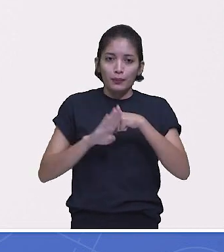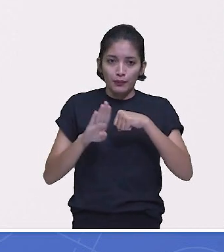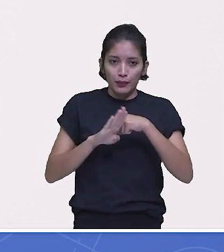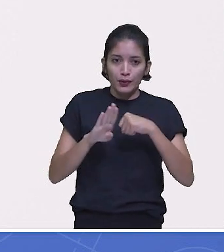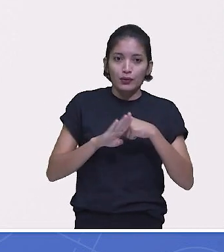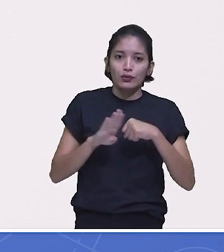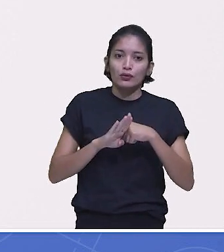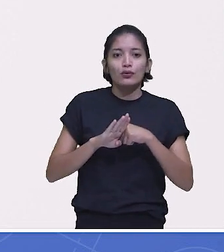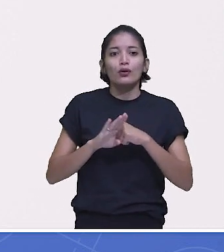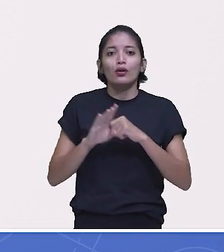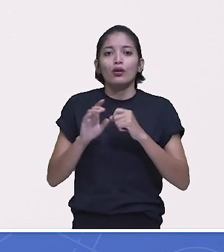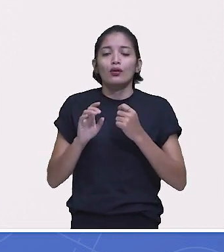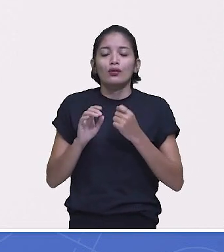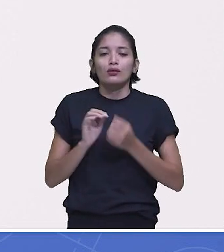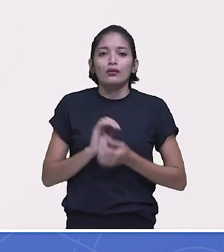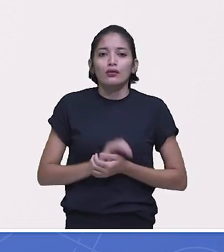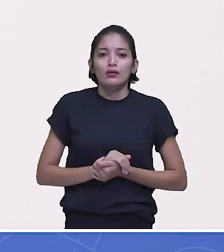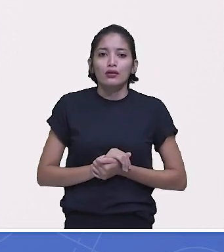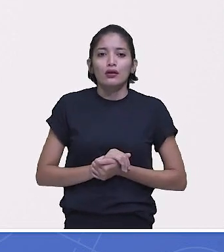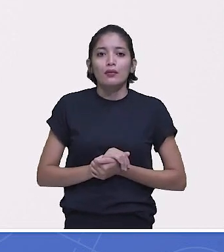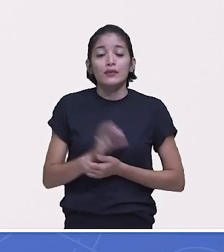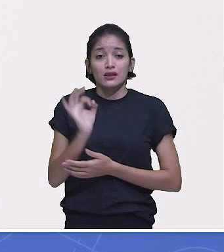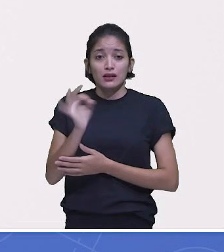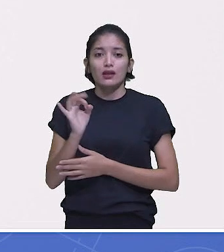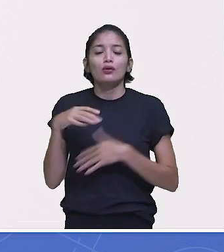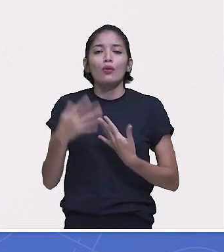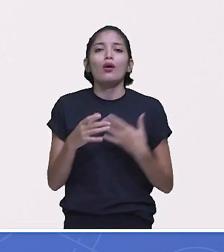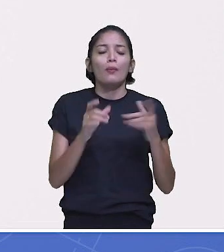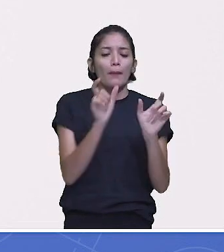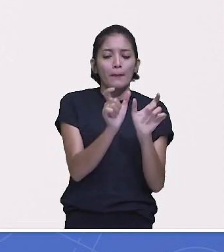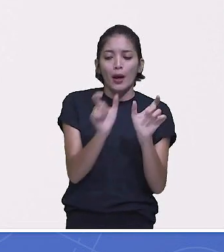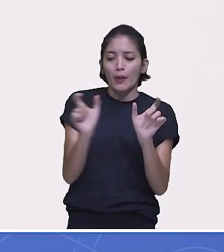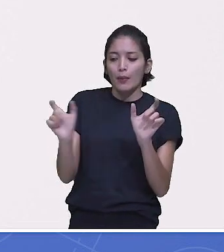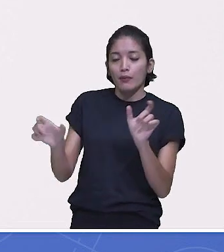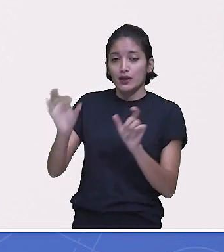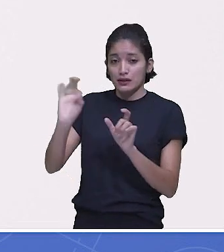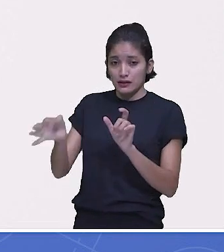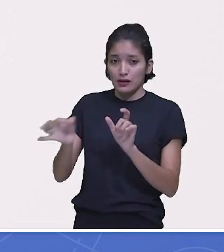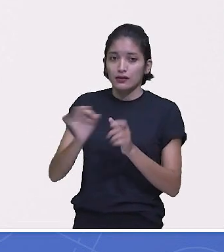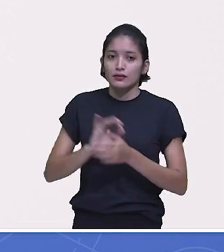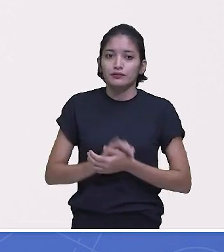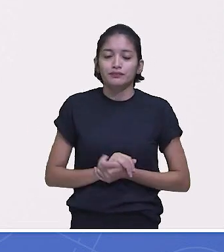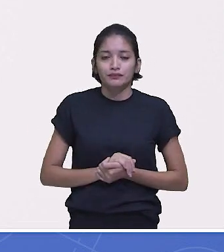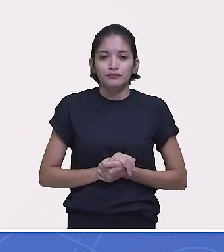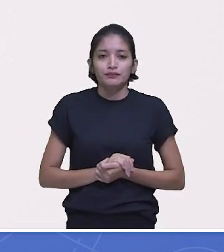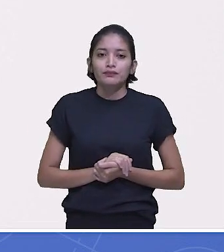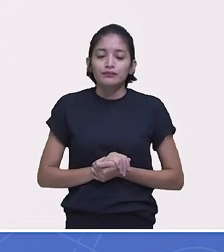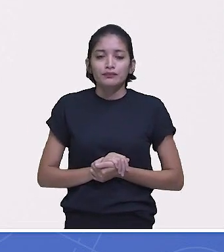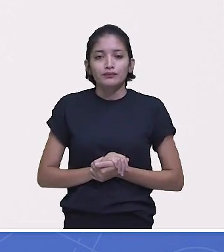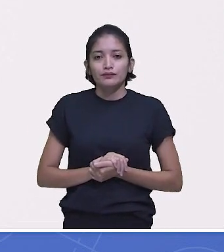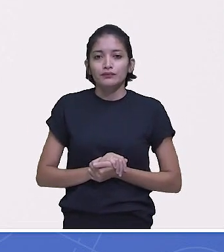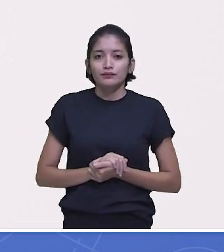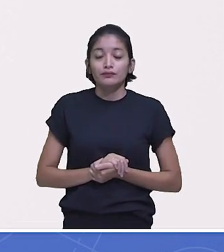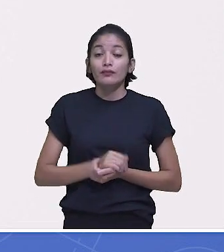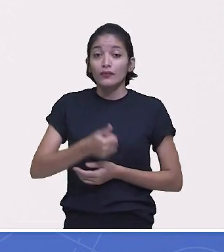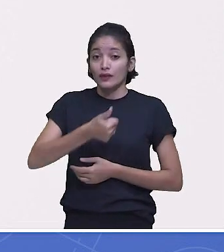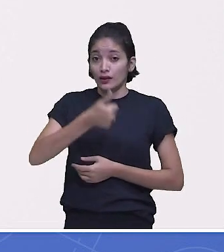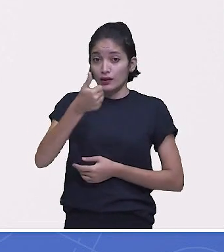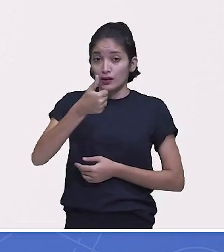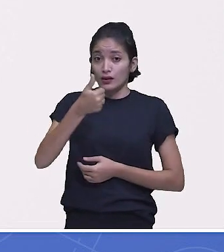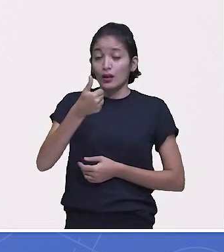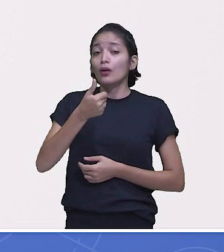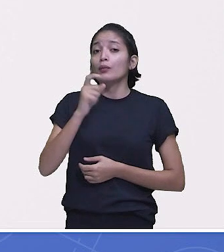apresentam corretamente na seguinte ordem. Tem que estar nessa ordem. A alternativa lá tem